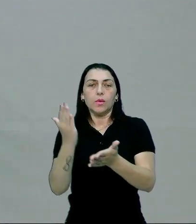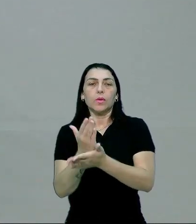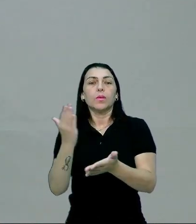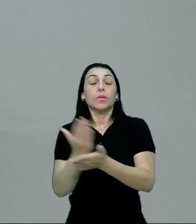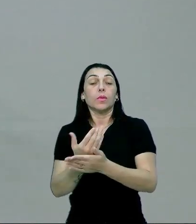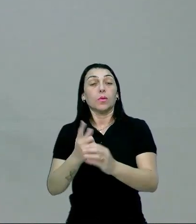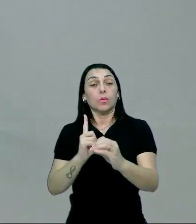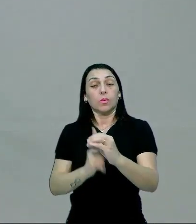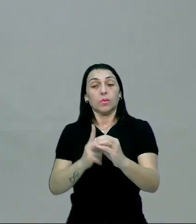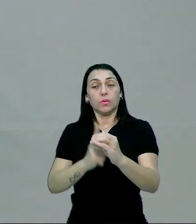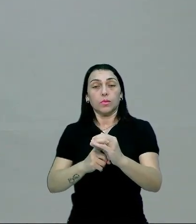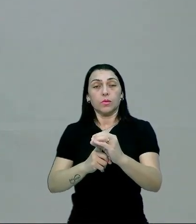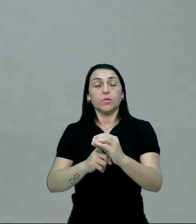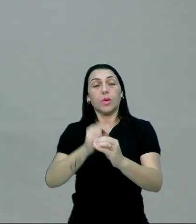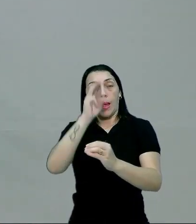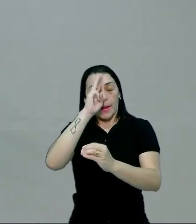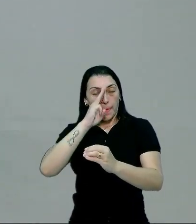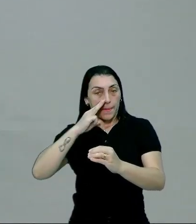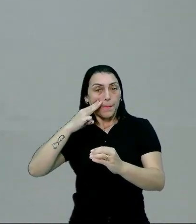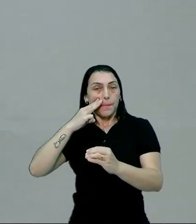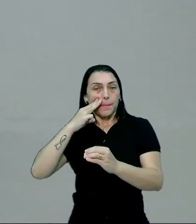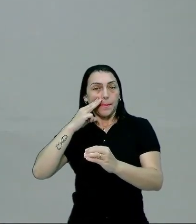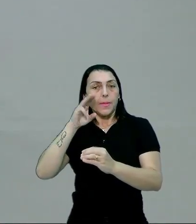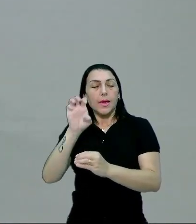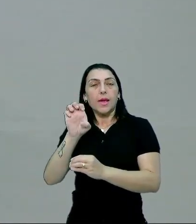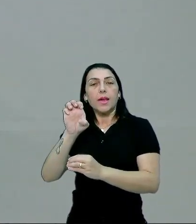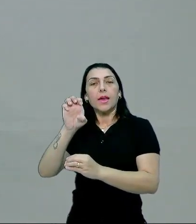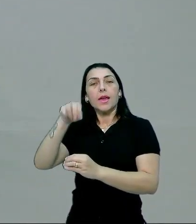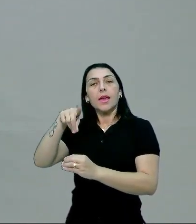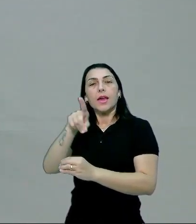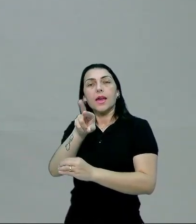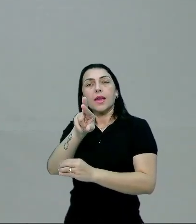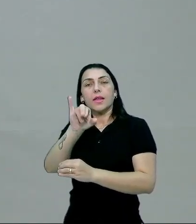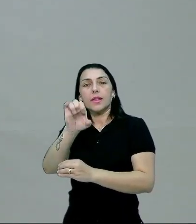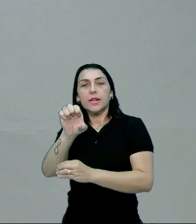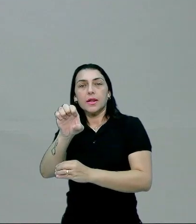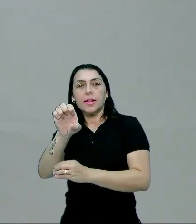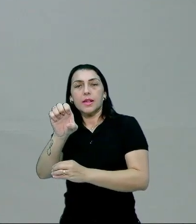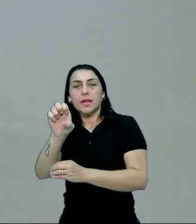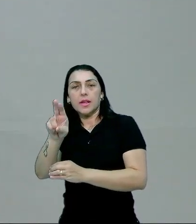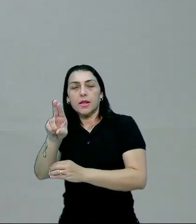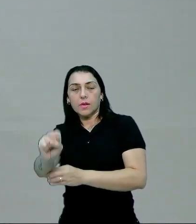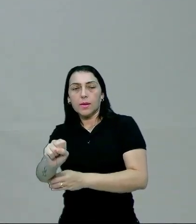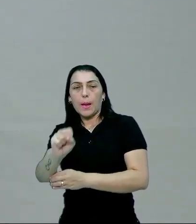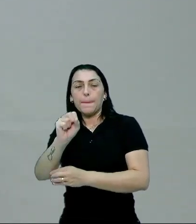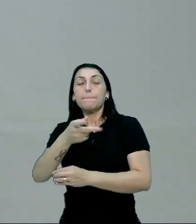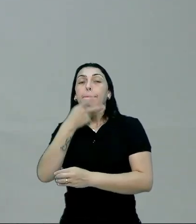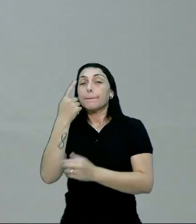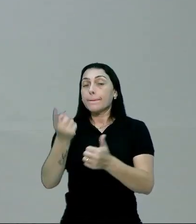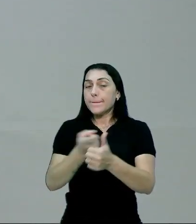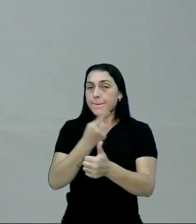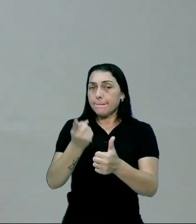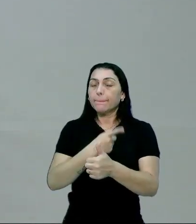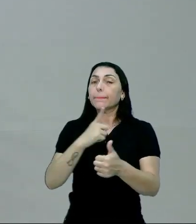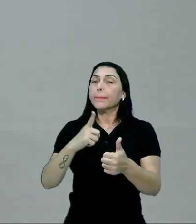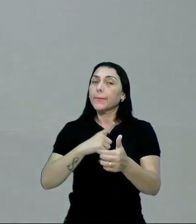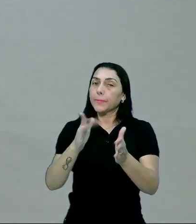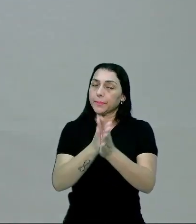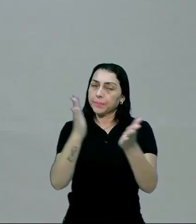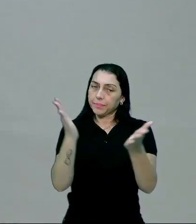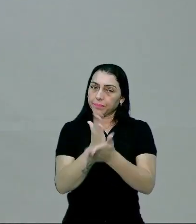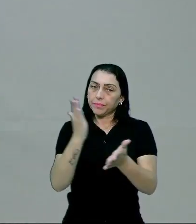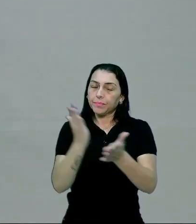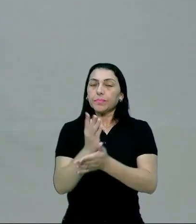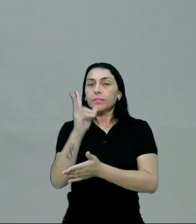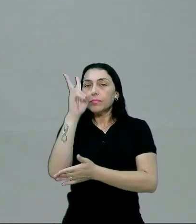Partido Comunista, de Karl Marx e Engels, essa é a primeira afirmação contida no livro, que